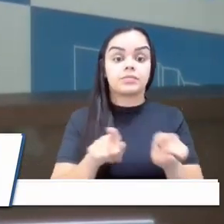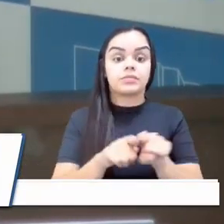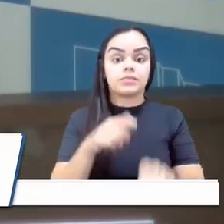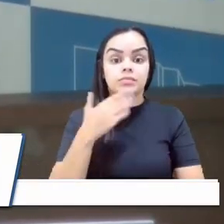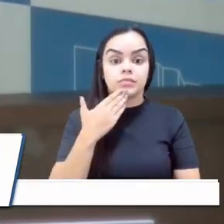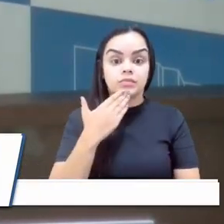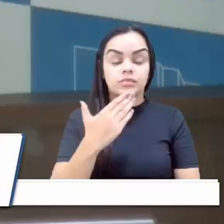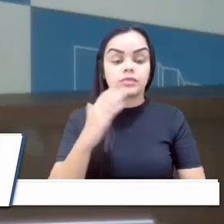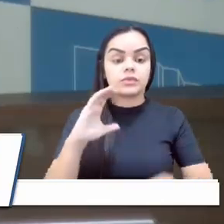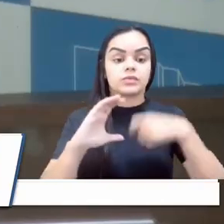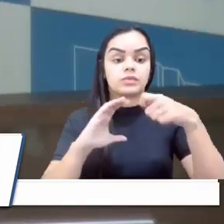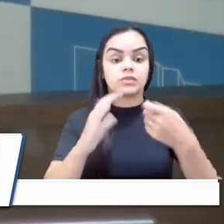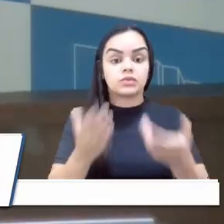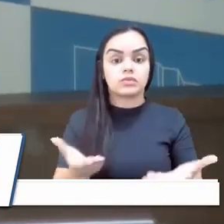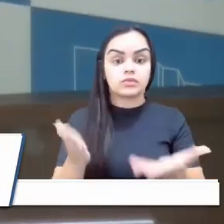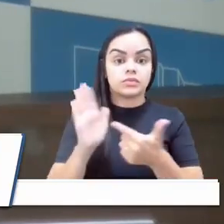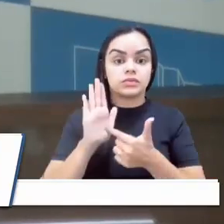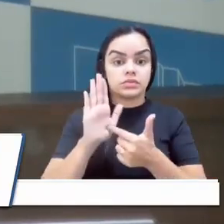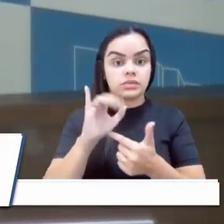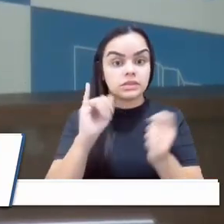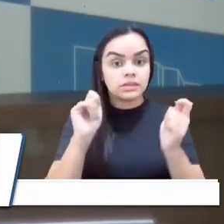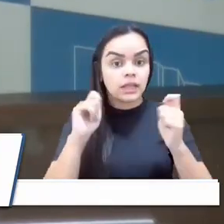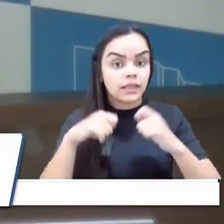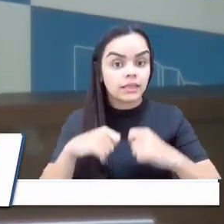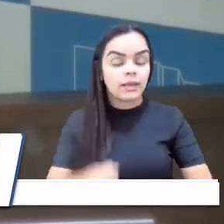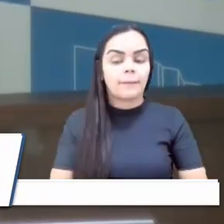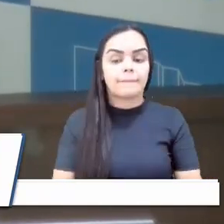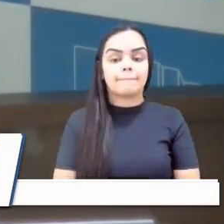vídeo. Eu não sei se vai ser possível passar o vídeo.